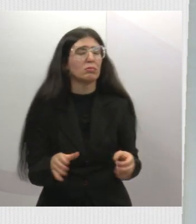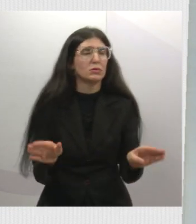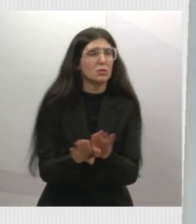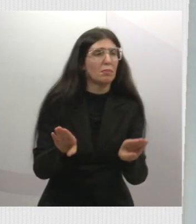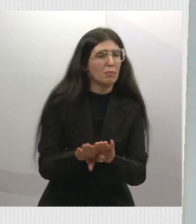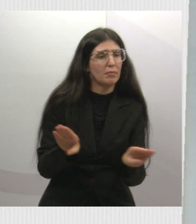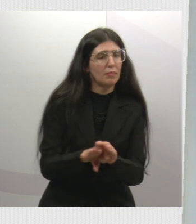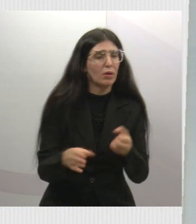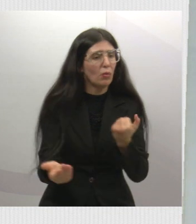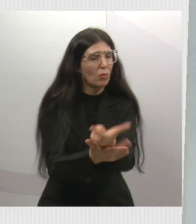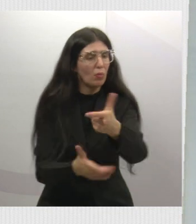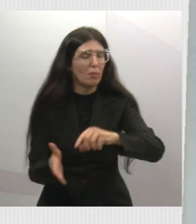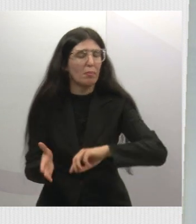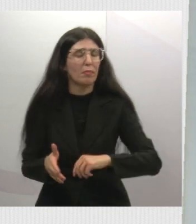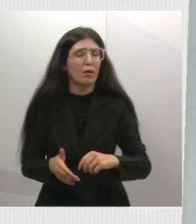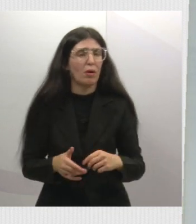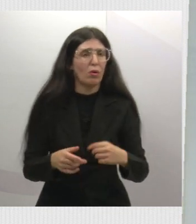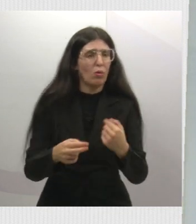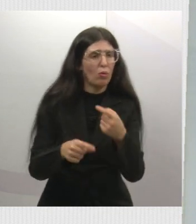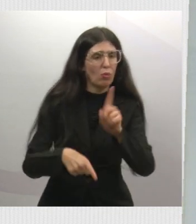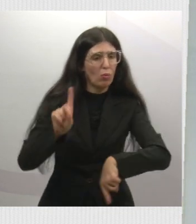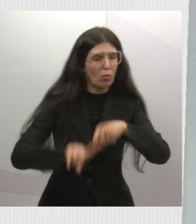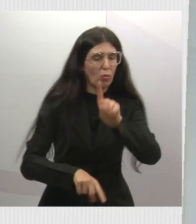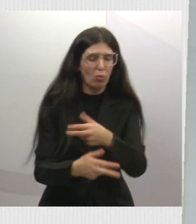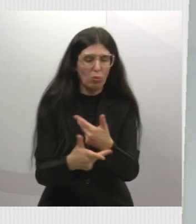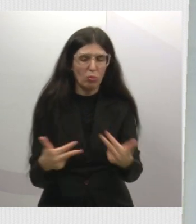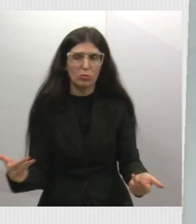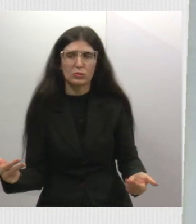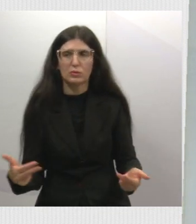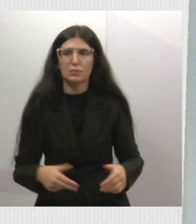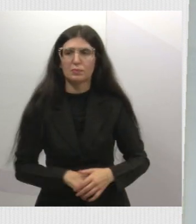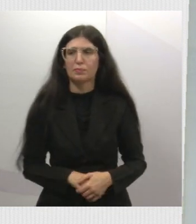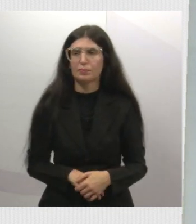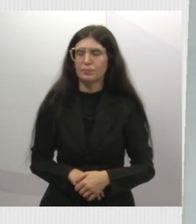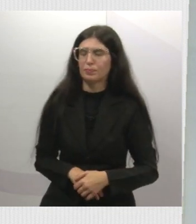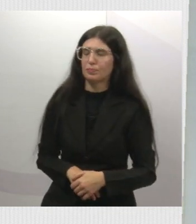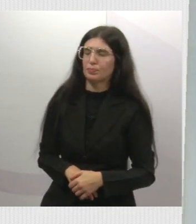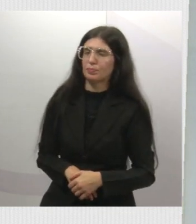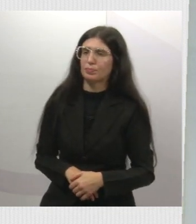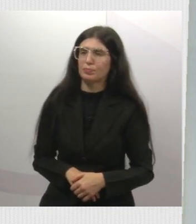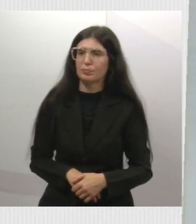exemplos, distribuição gratuita. Então, tivemos uma meta